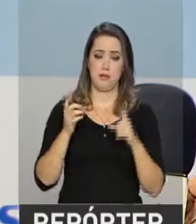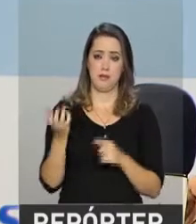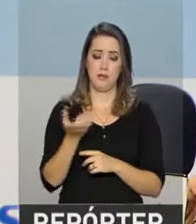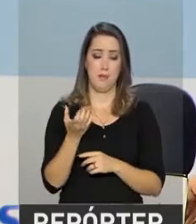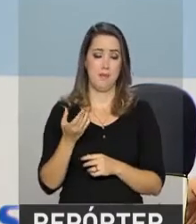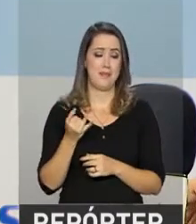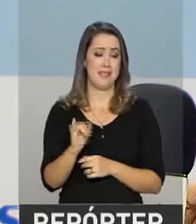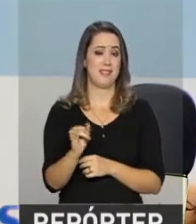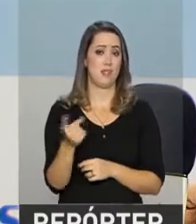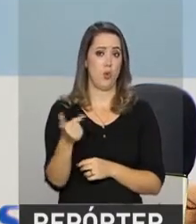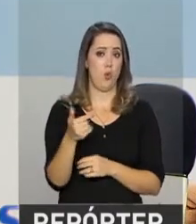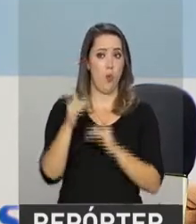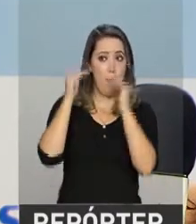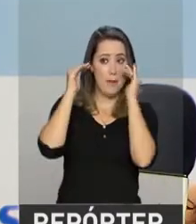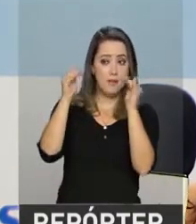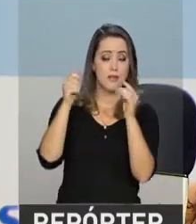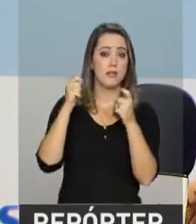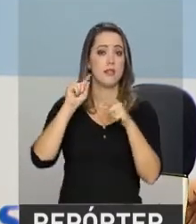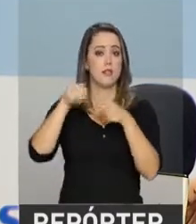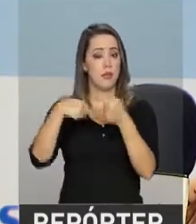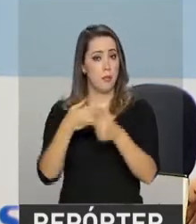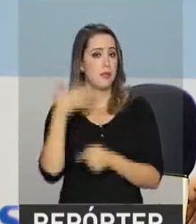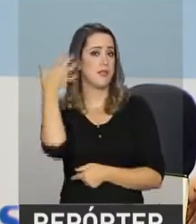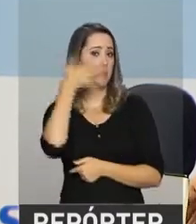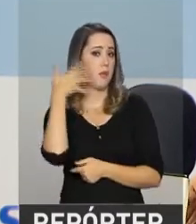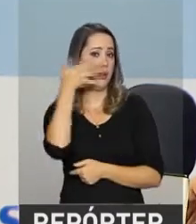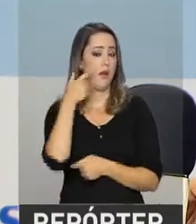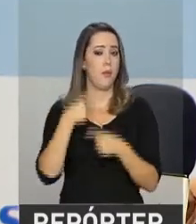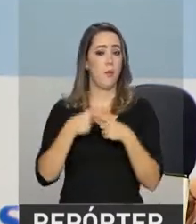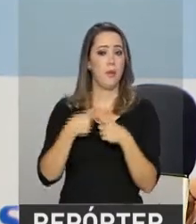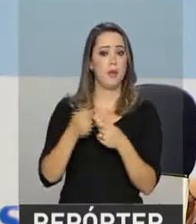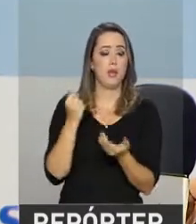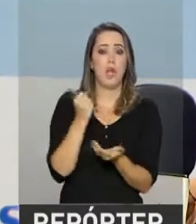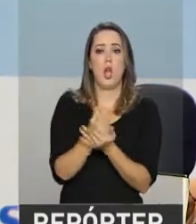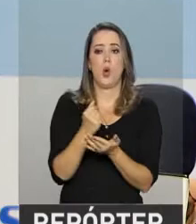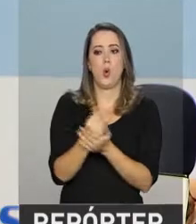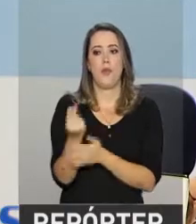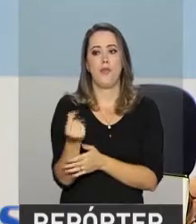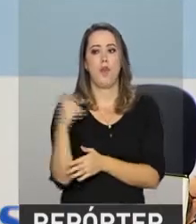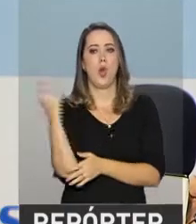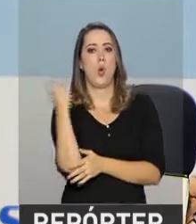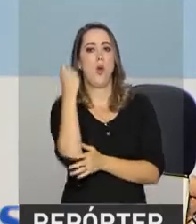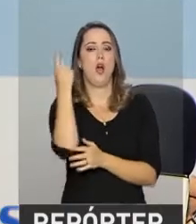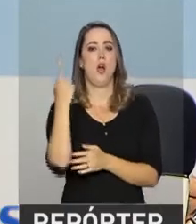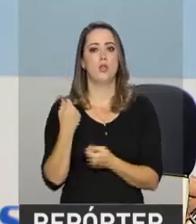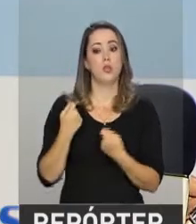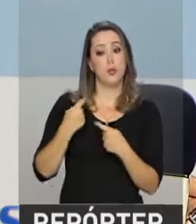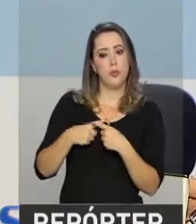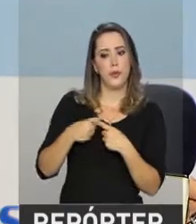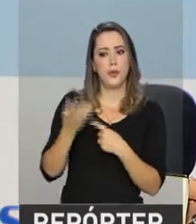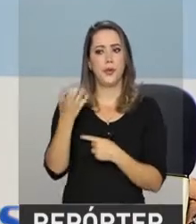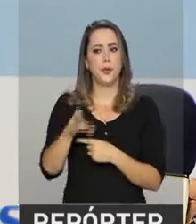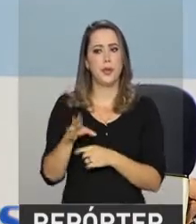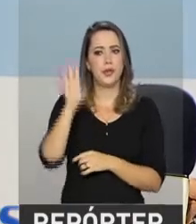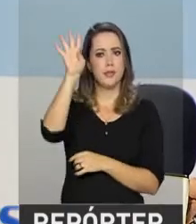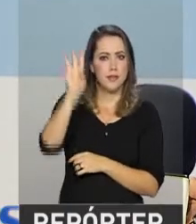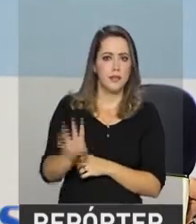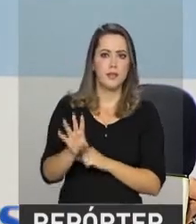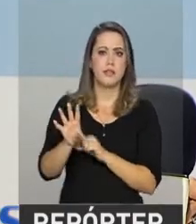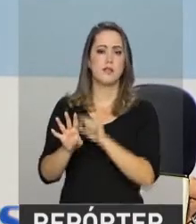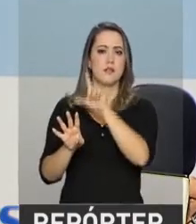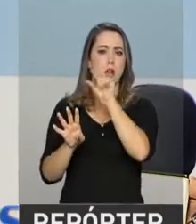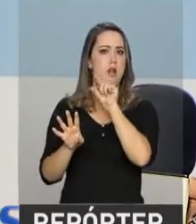não fizer terá que explicar que a sua compra de o preço maior porque ele não adotou aquele método que era mais